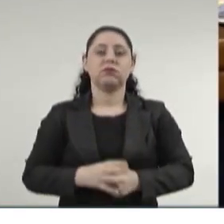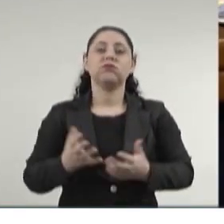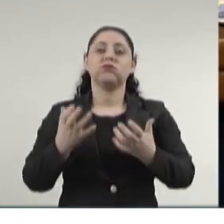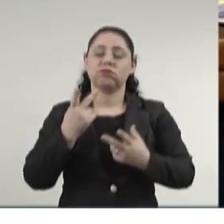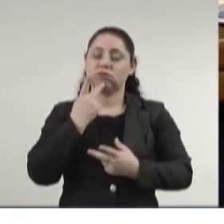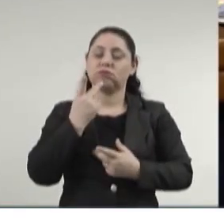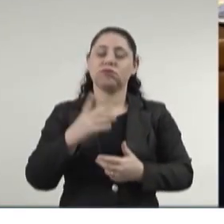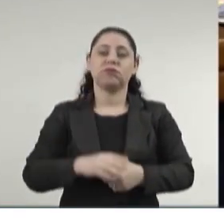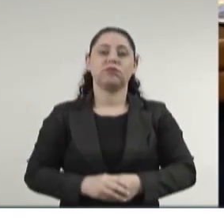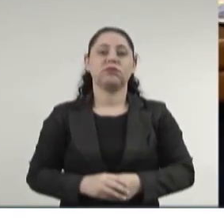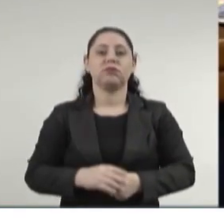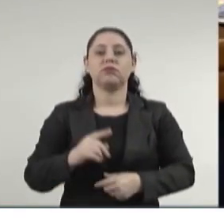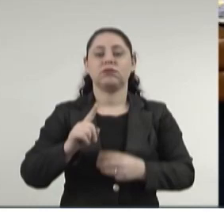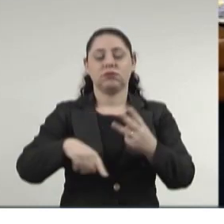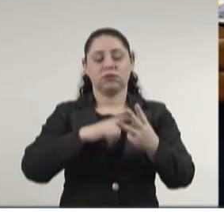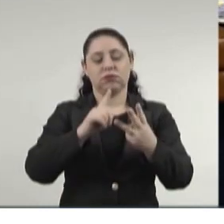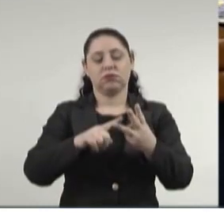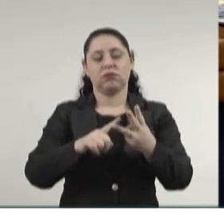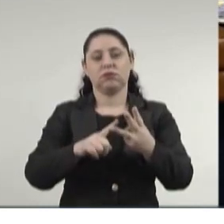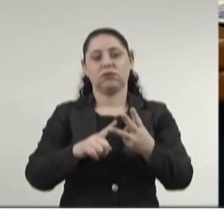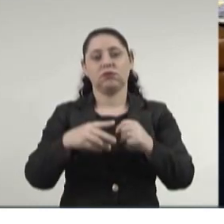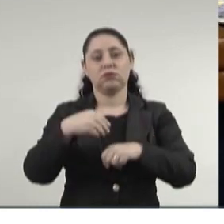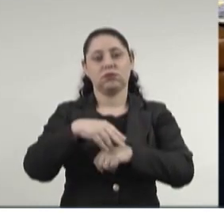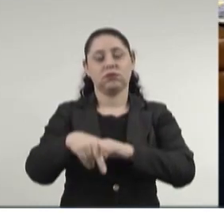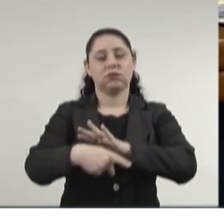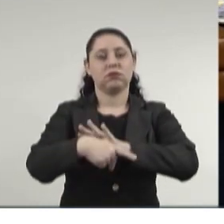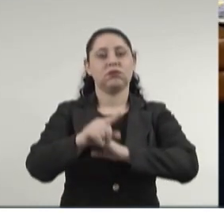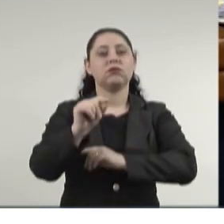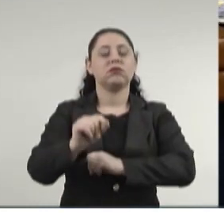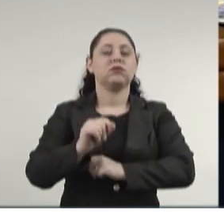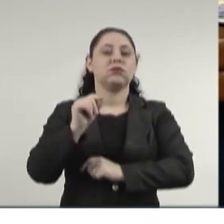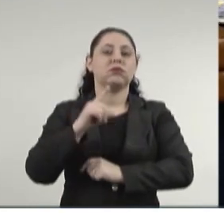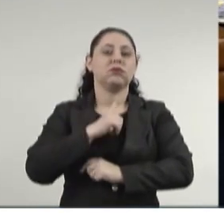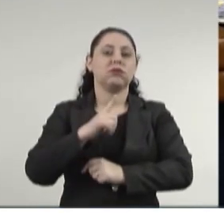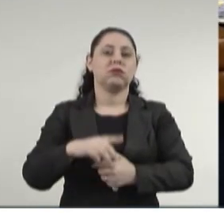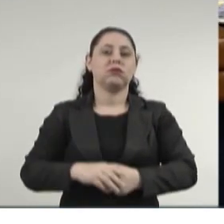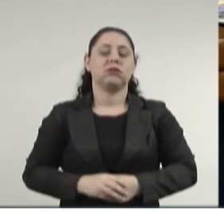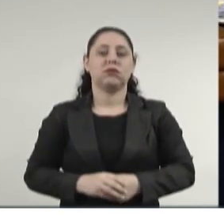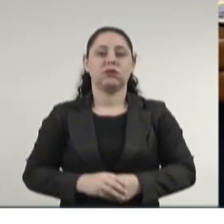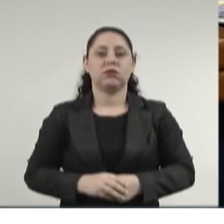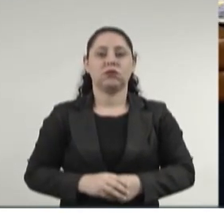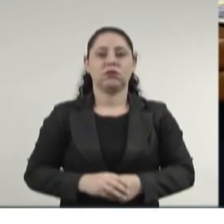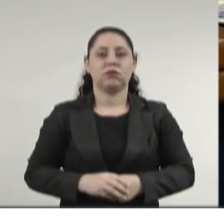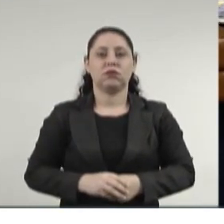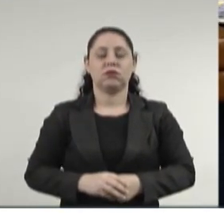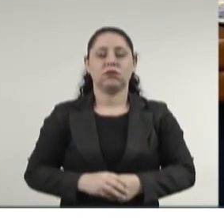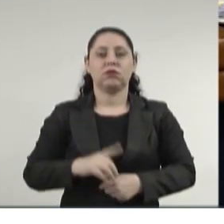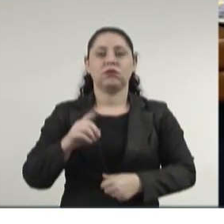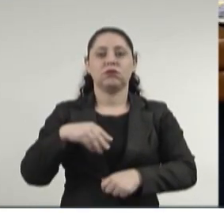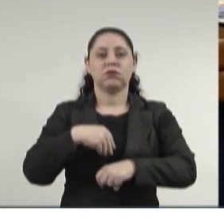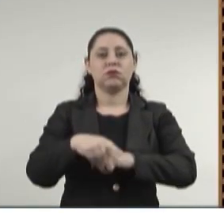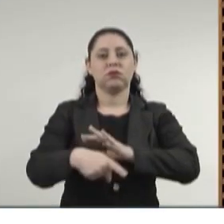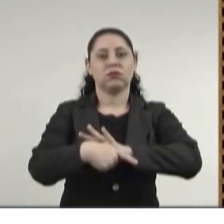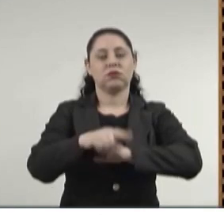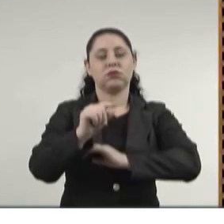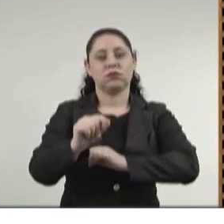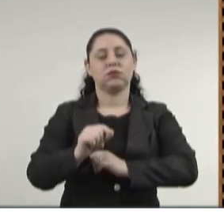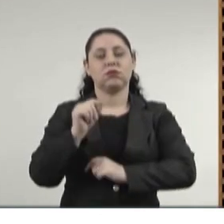eu gostaria de colocar, e um terceiro encaminhamento, e aí é um